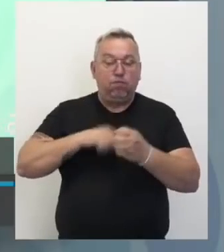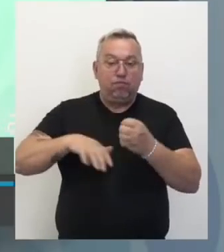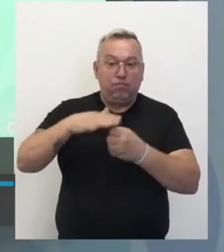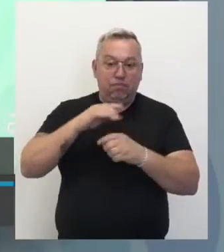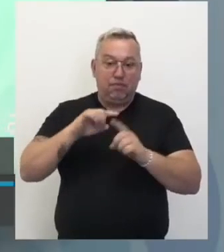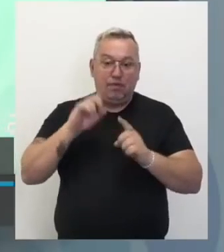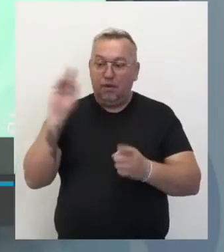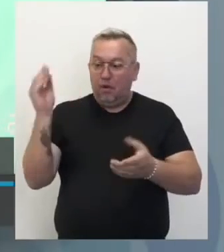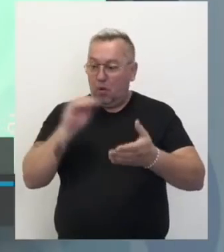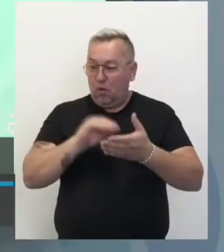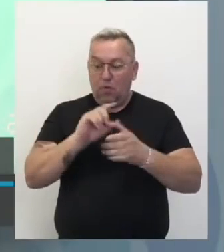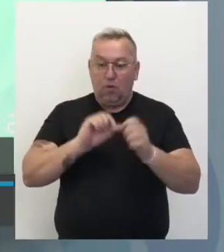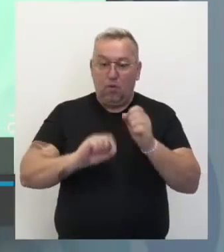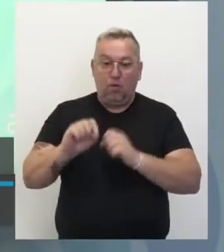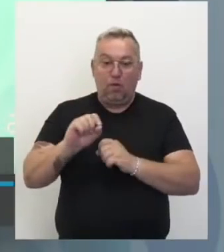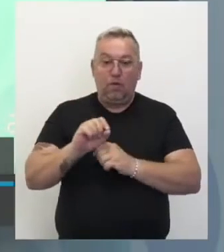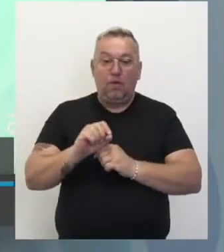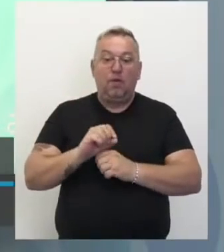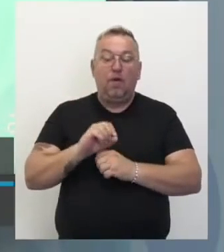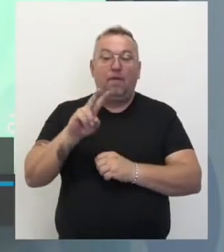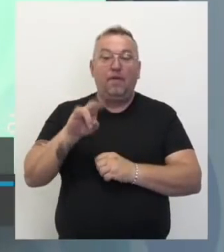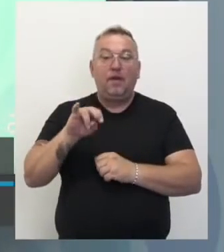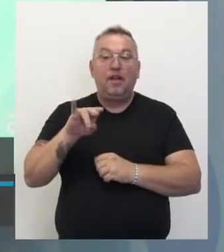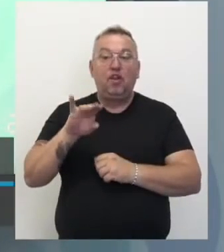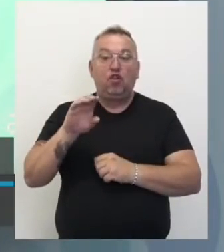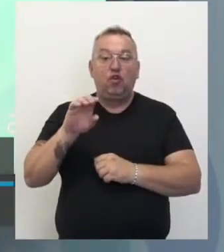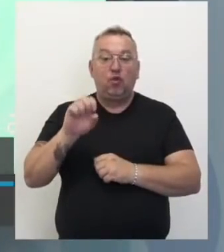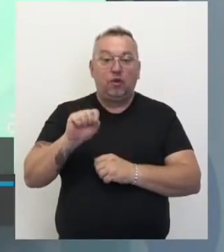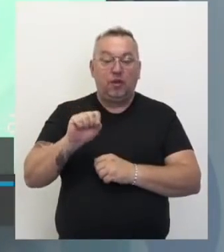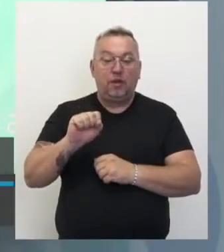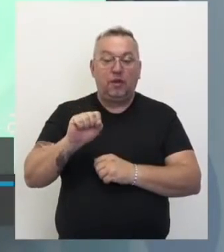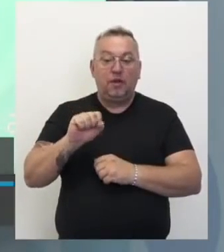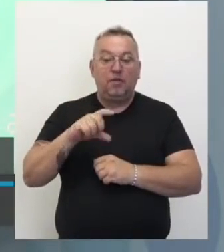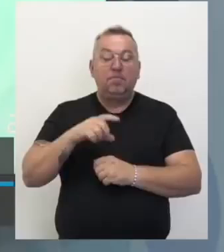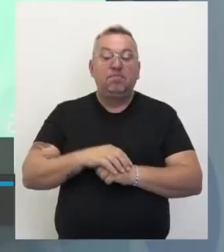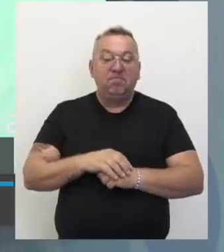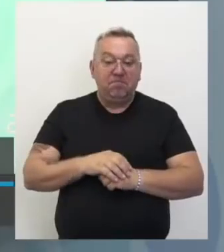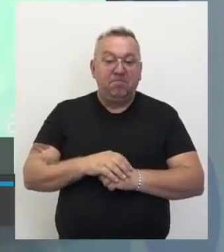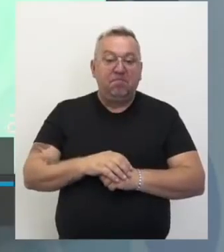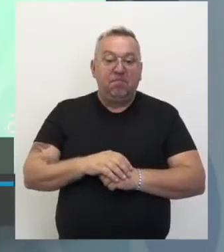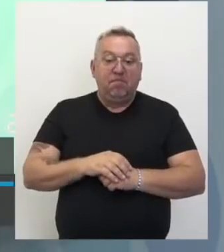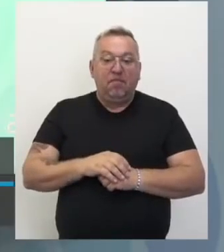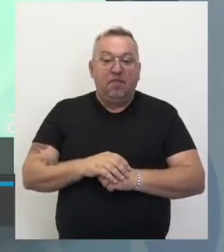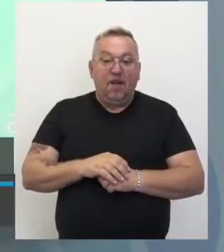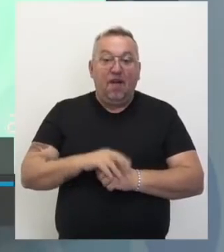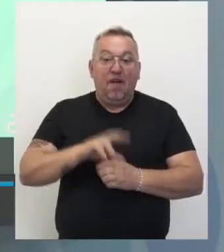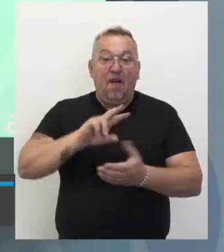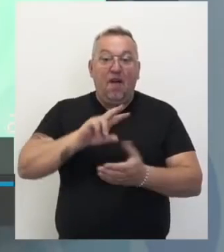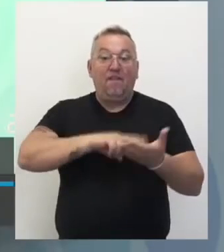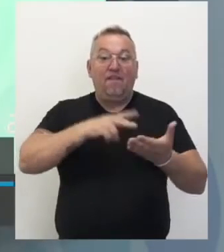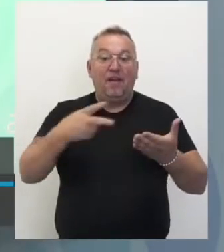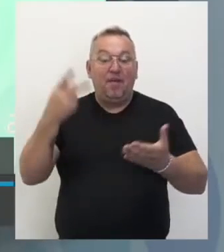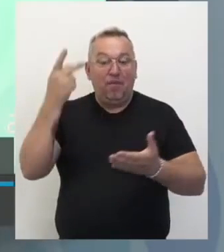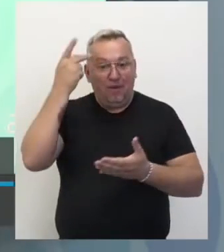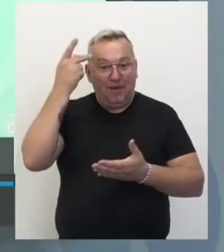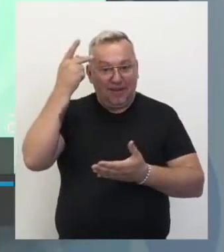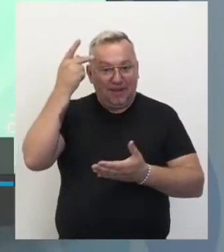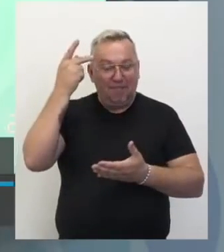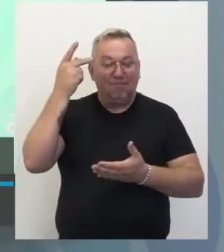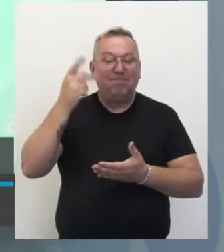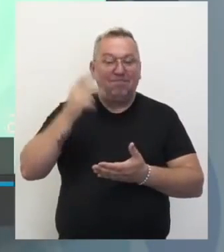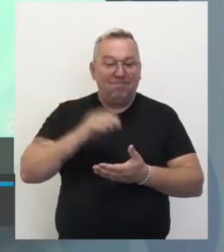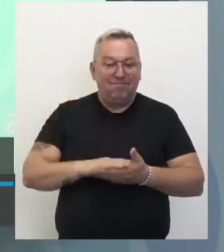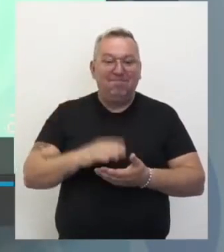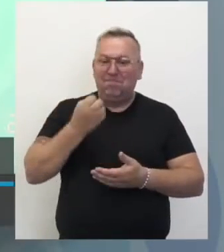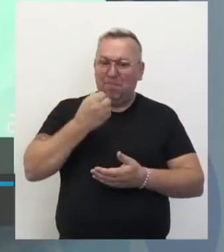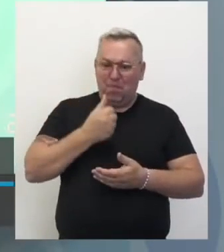colocou foi Iniciosmar. É isso que é aluno do professor Leonice. Muito bem, virada paulista, oba! Bom, gente,